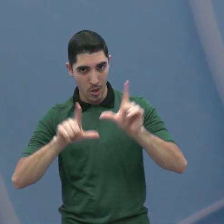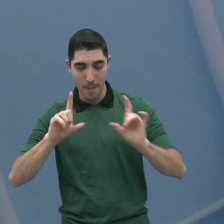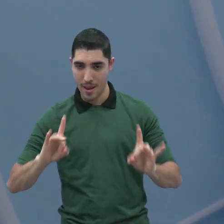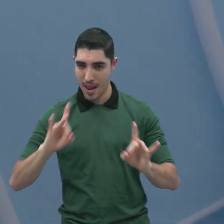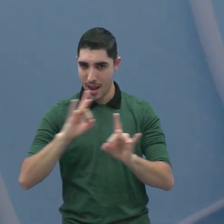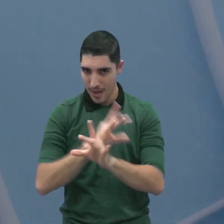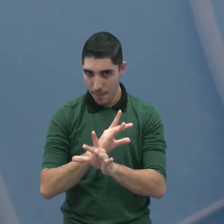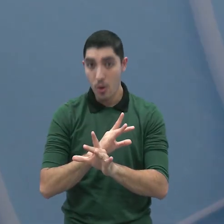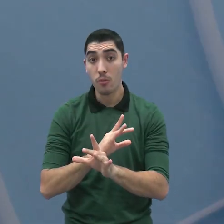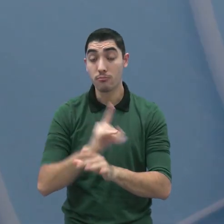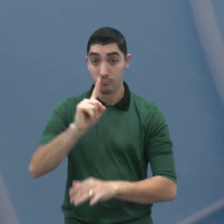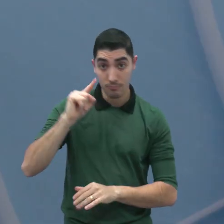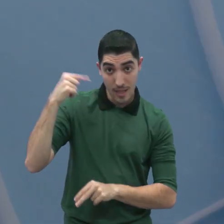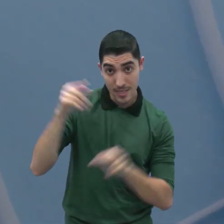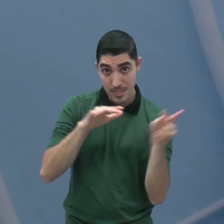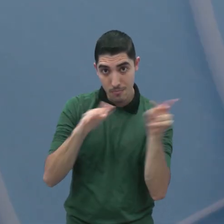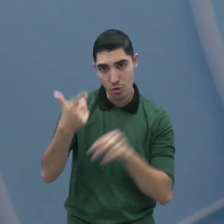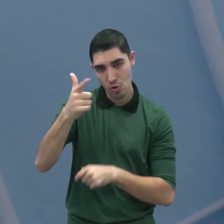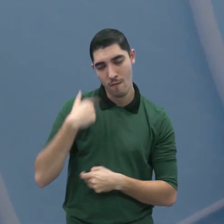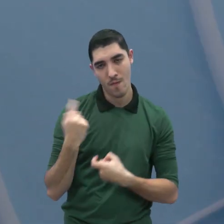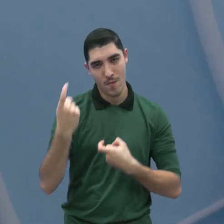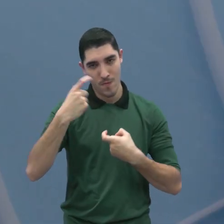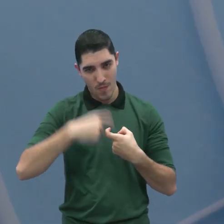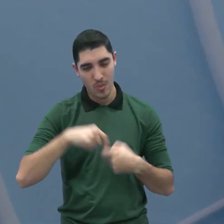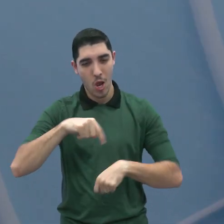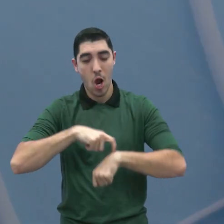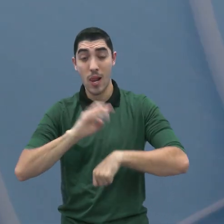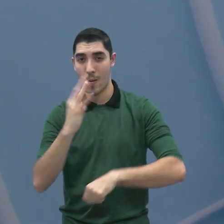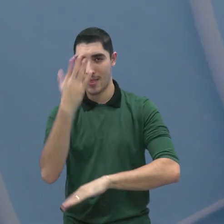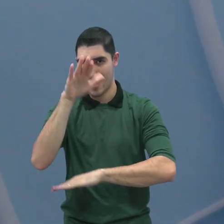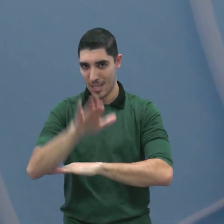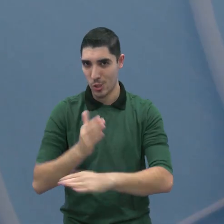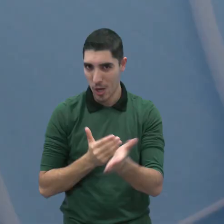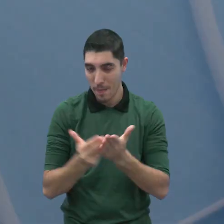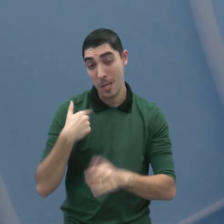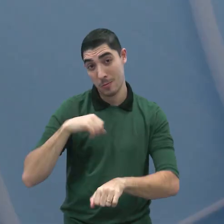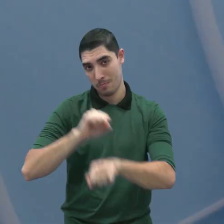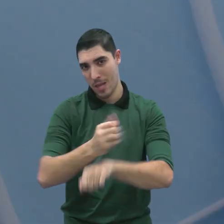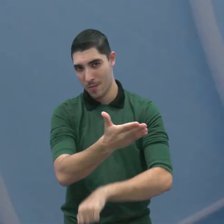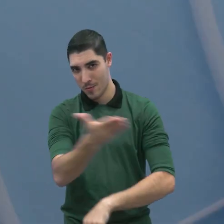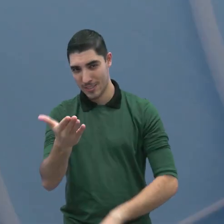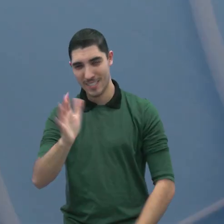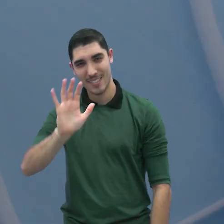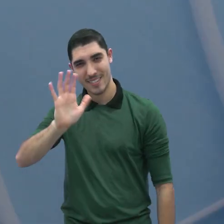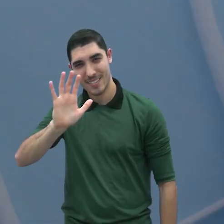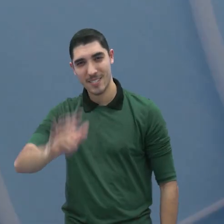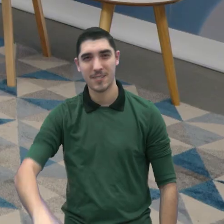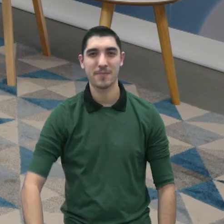mais semana que vem, tô de volta a partir das 4 da tarde. E eu espero vocês. Até mais!